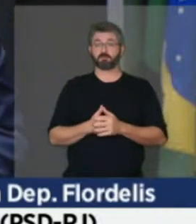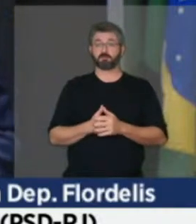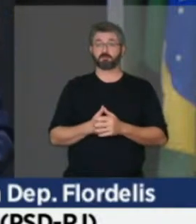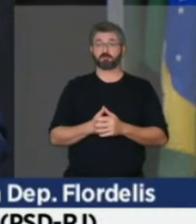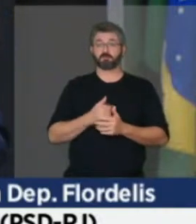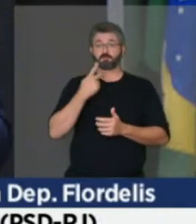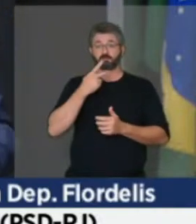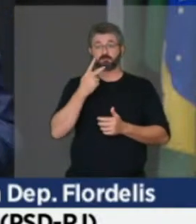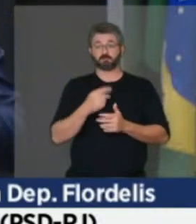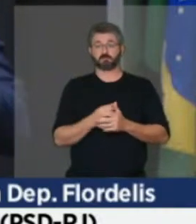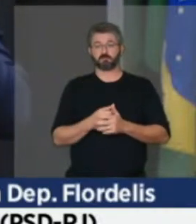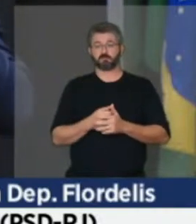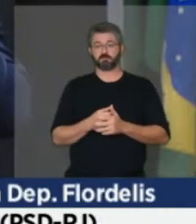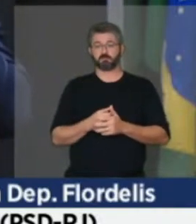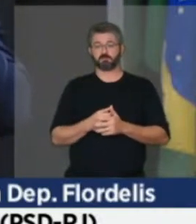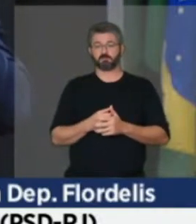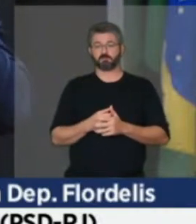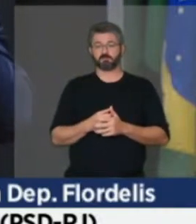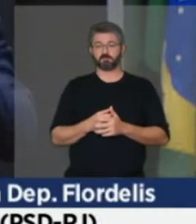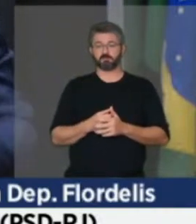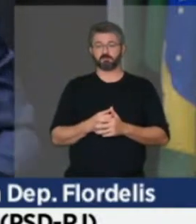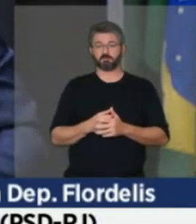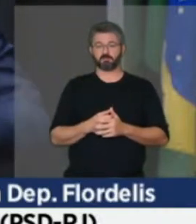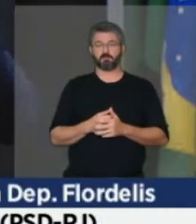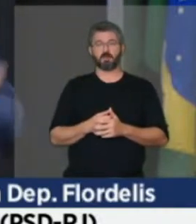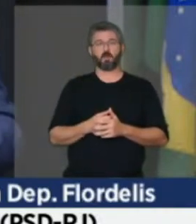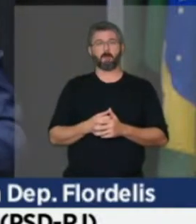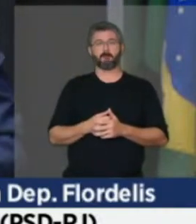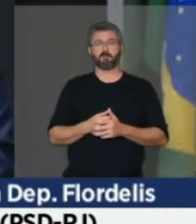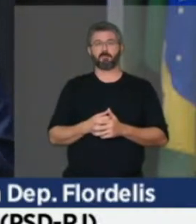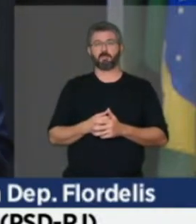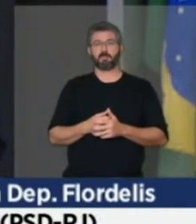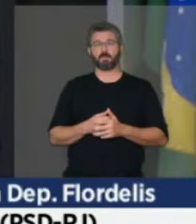dizendo que, da própria linha, da própria